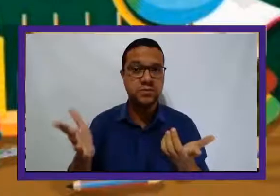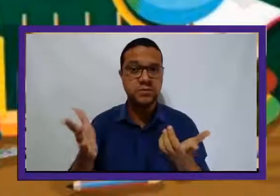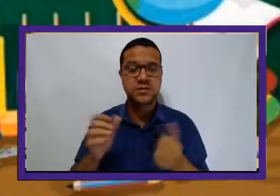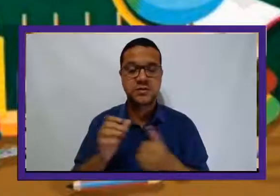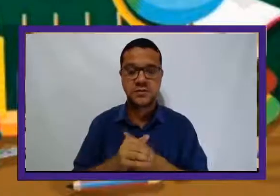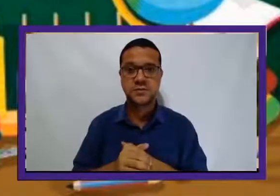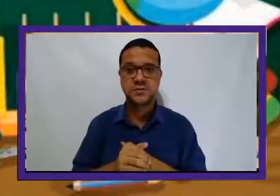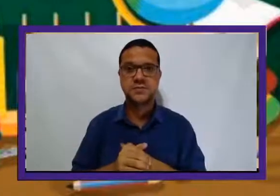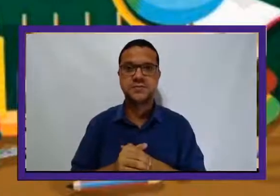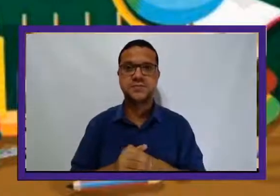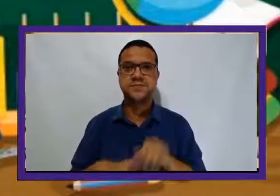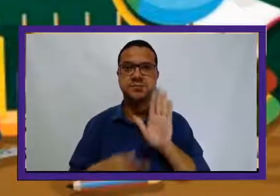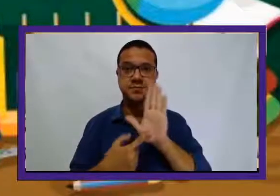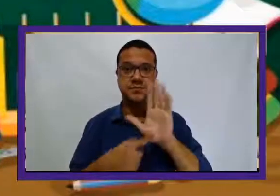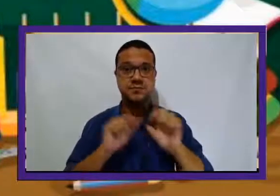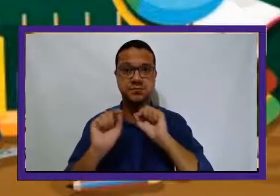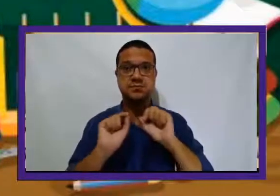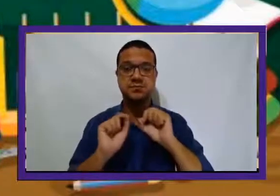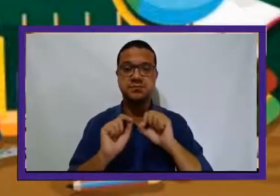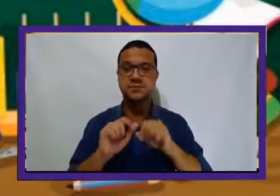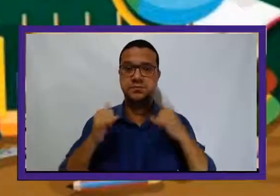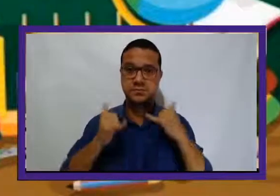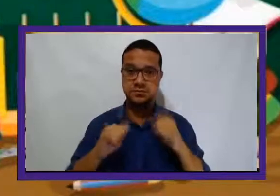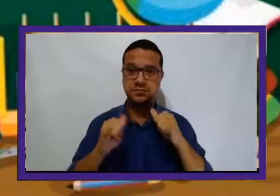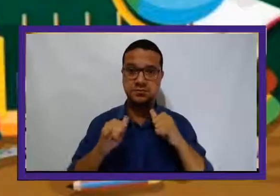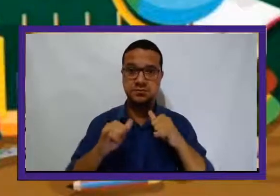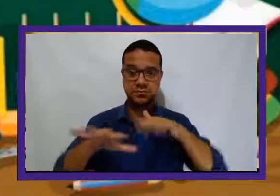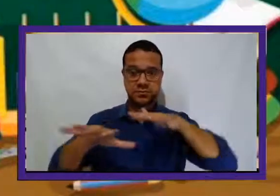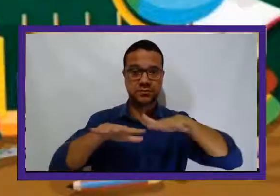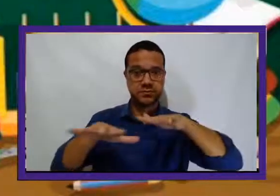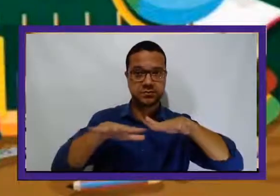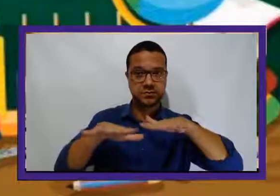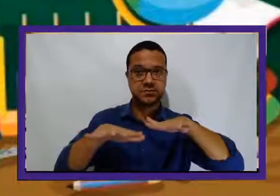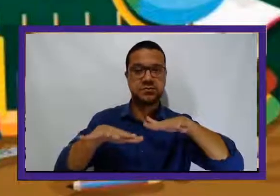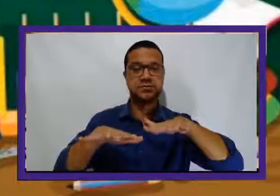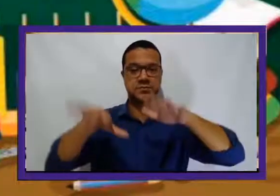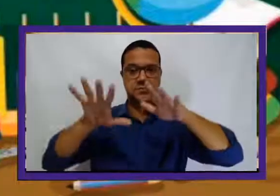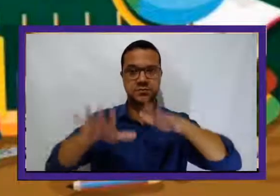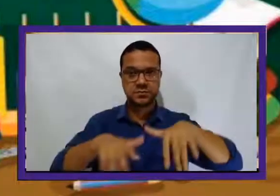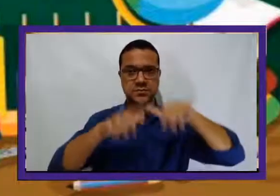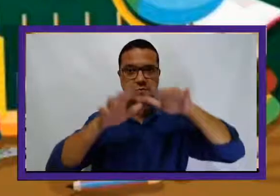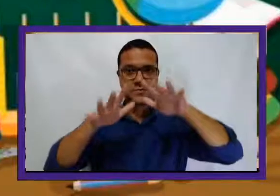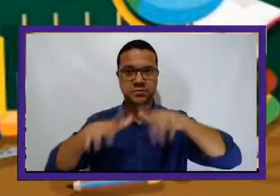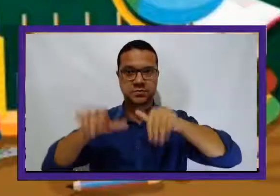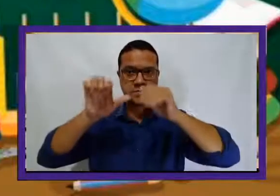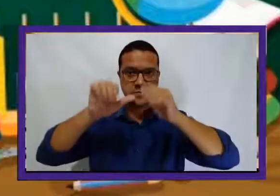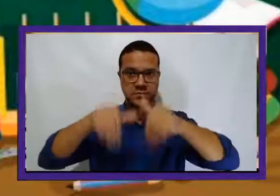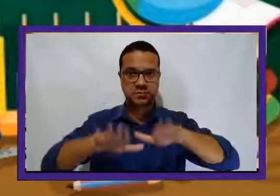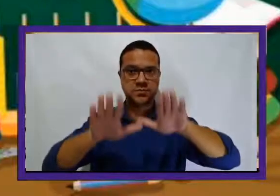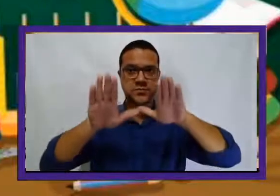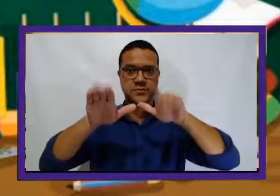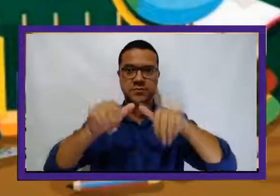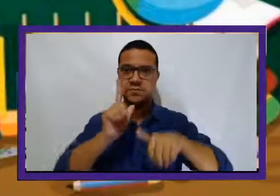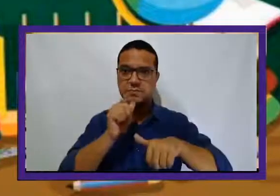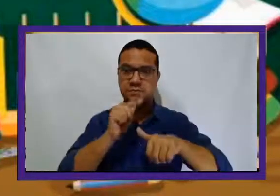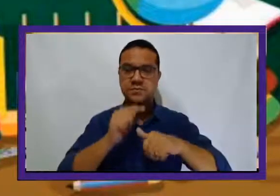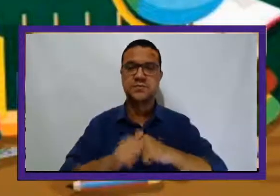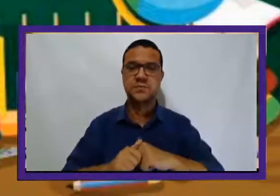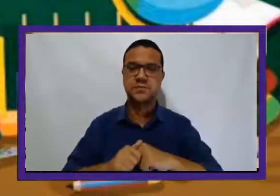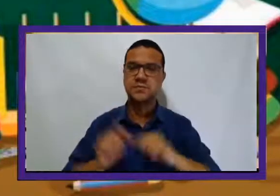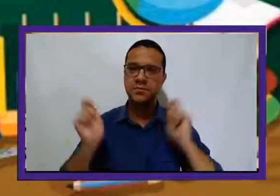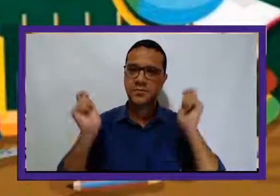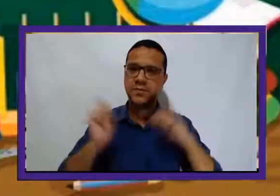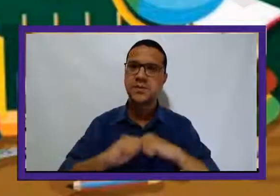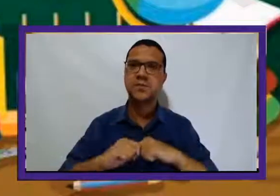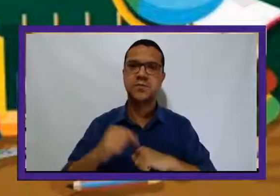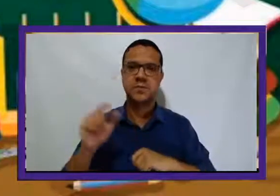Comprovar Que a energia Cinética Que é a energia Do movimento Associada ao movimento Das ondas Do mar É uma alternativa Viável